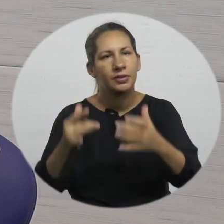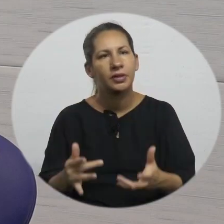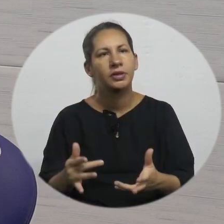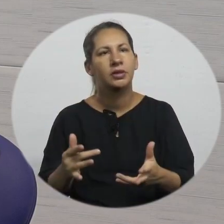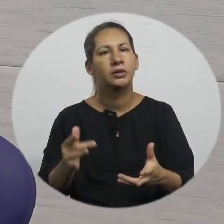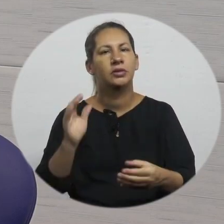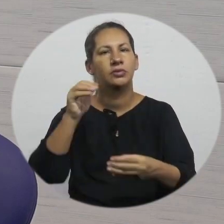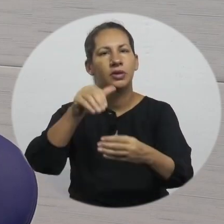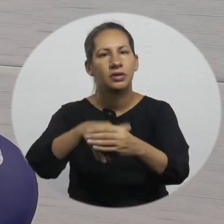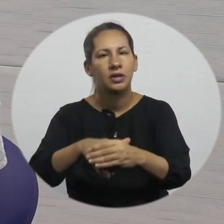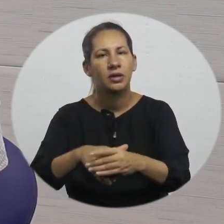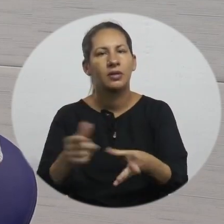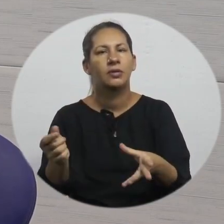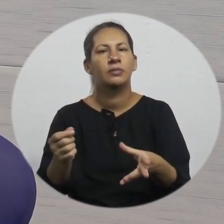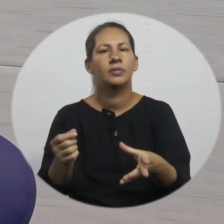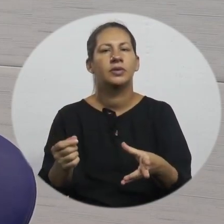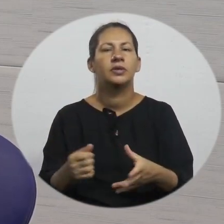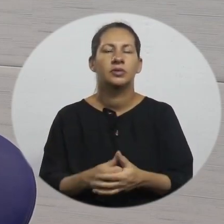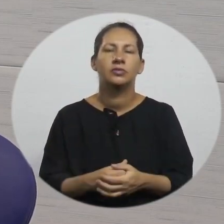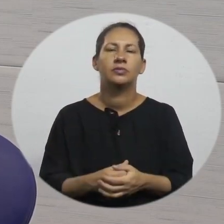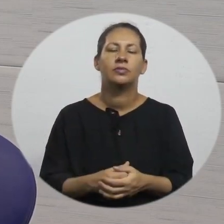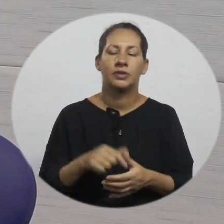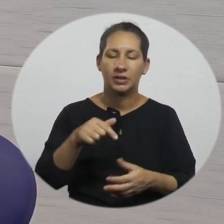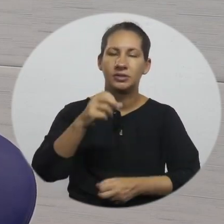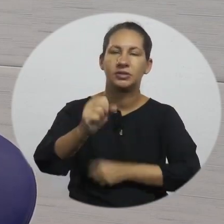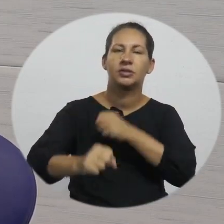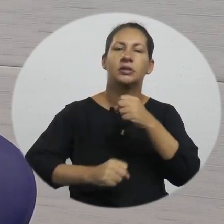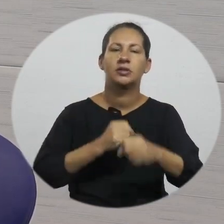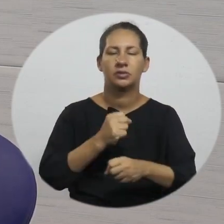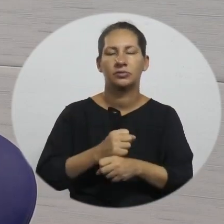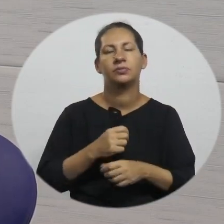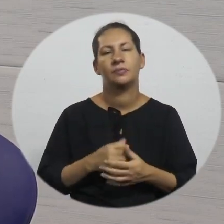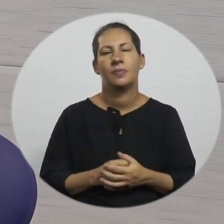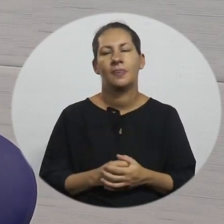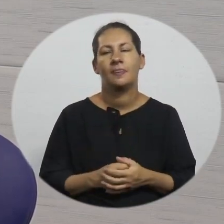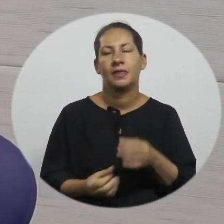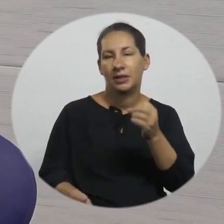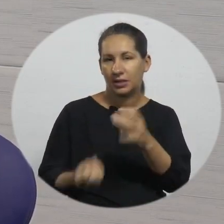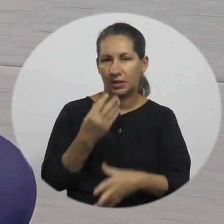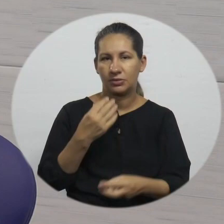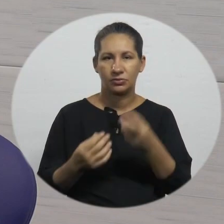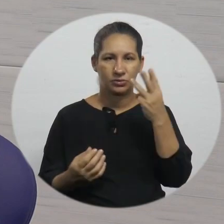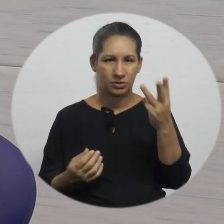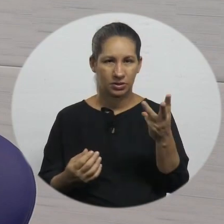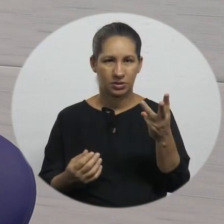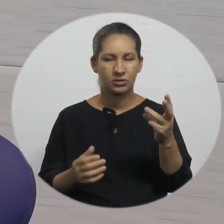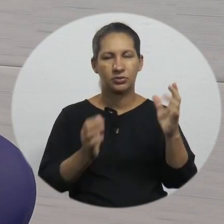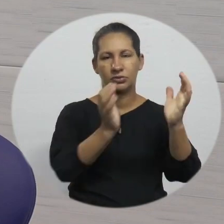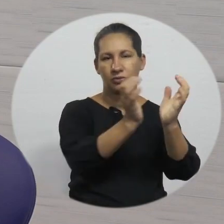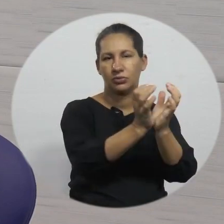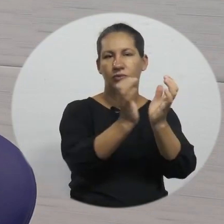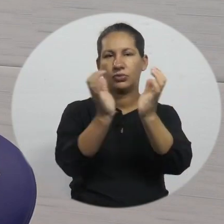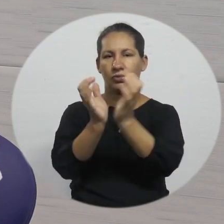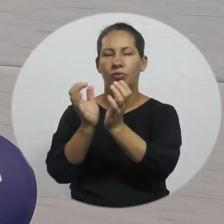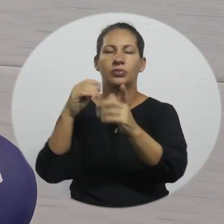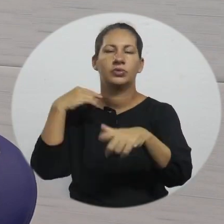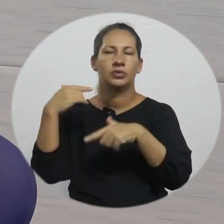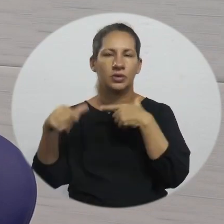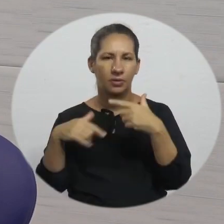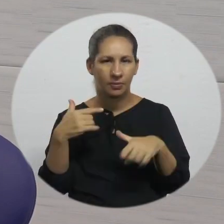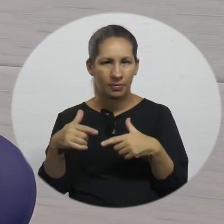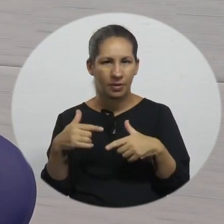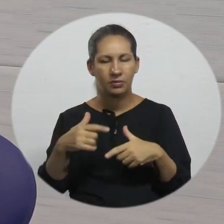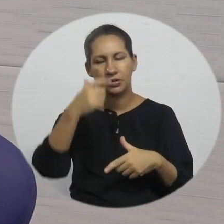de candidatura, orçamentos, contratações. Então, nesse ano específico, foram criados 13 grupos de trabalho, até